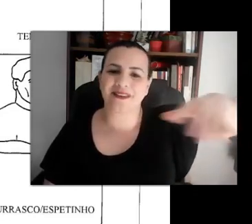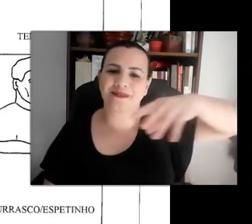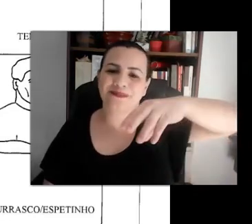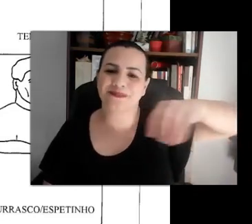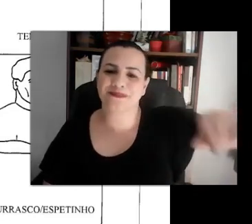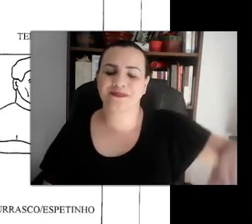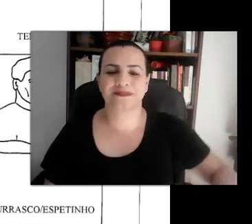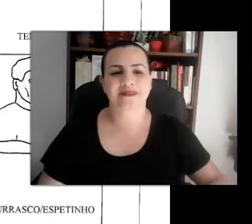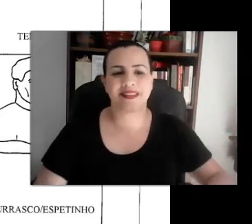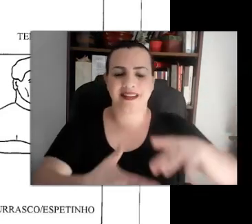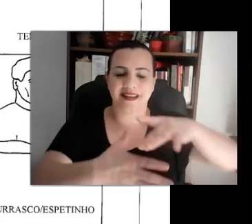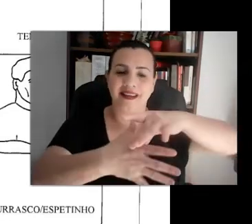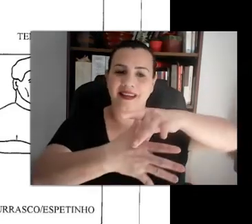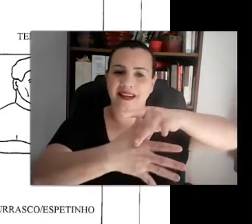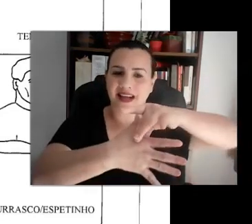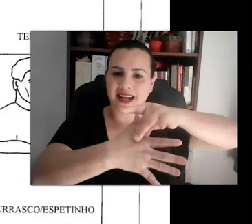Tempero.